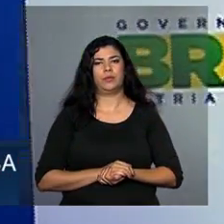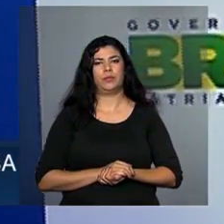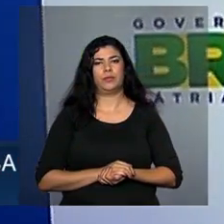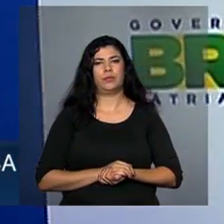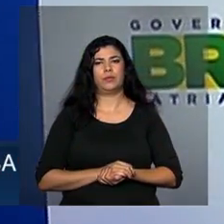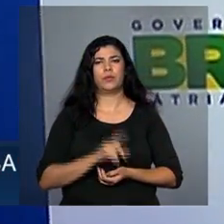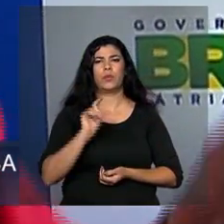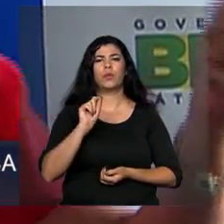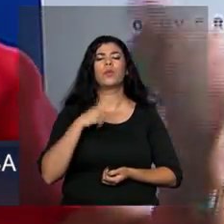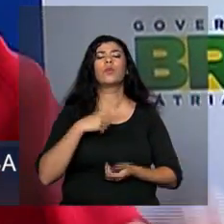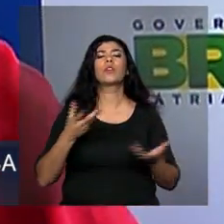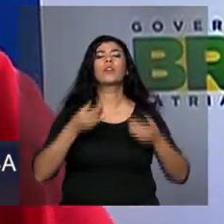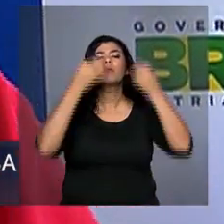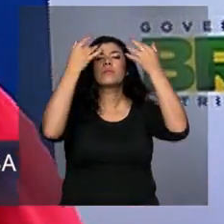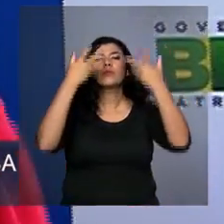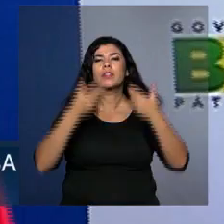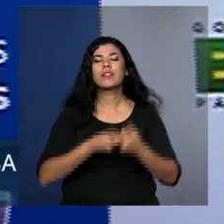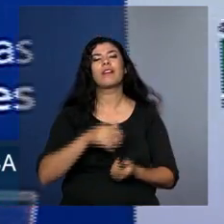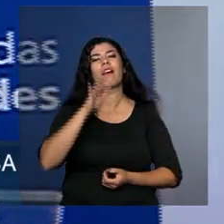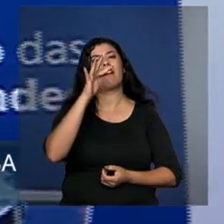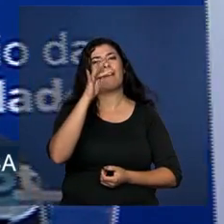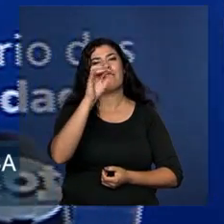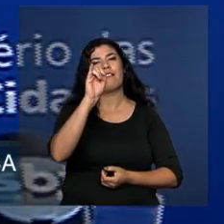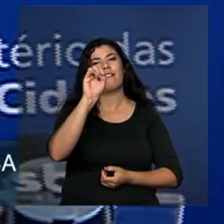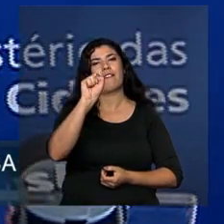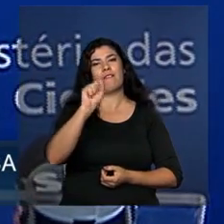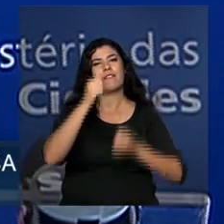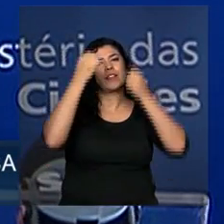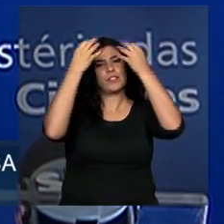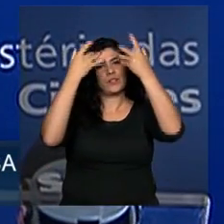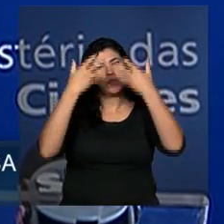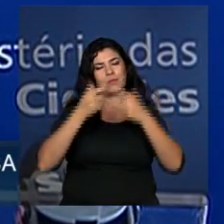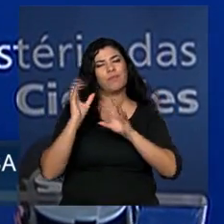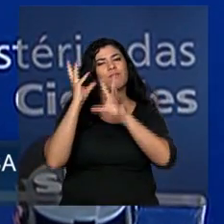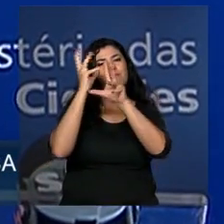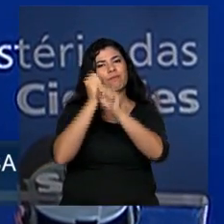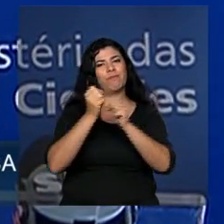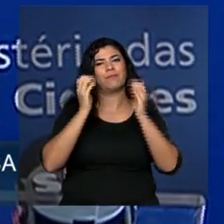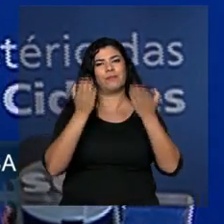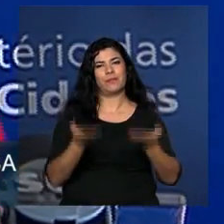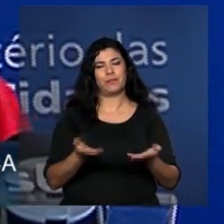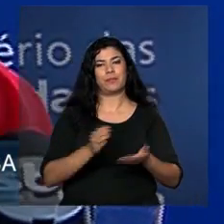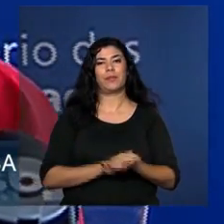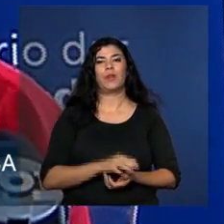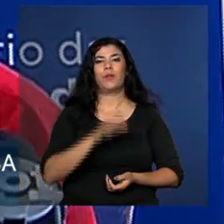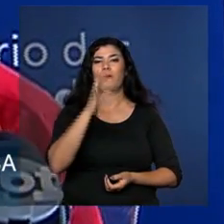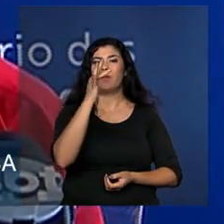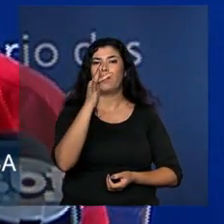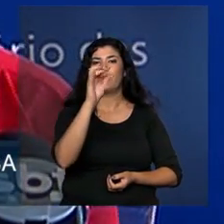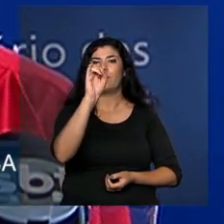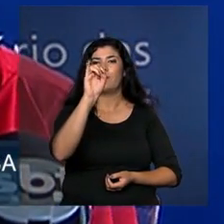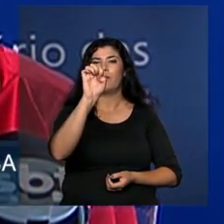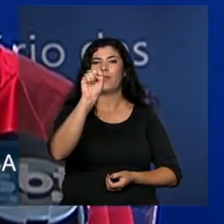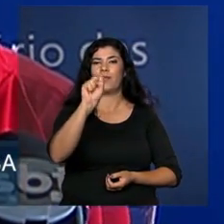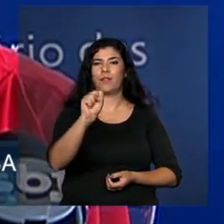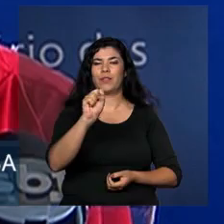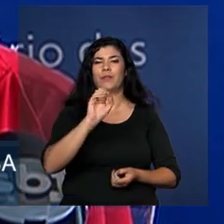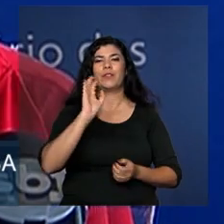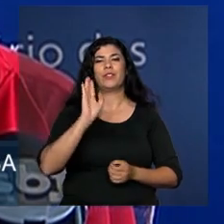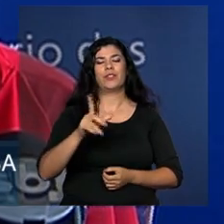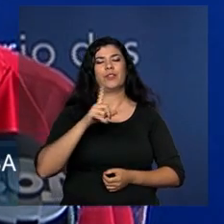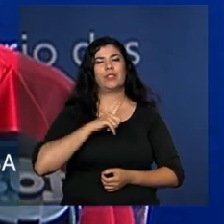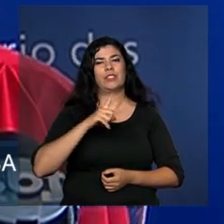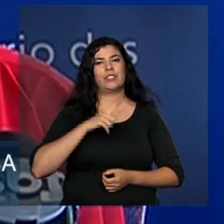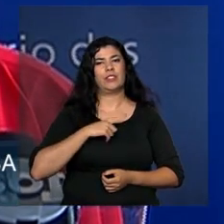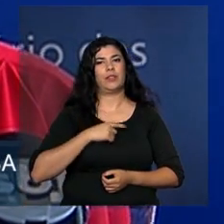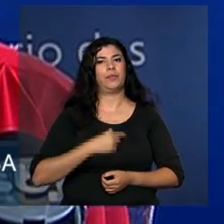Do FIES? Ah, aproveito e conto para vocês a história do FIES. O FIES. Nós saímos